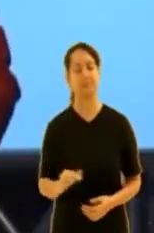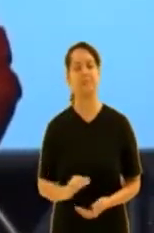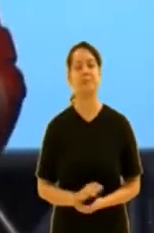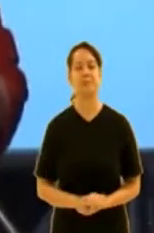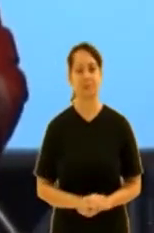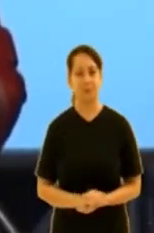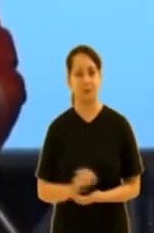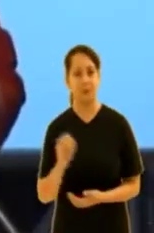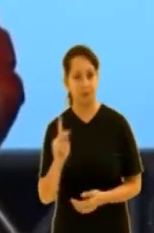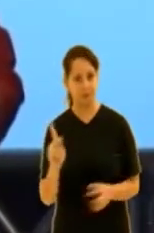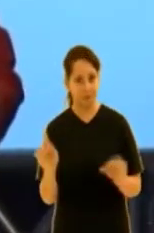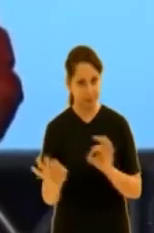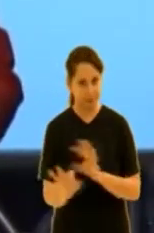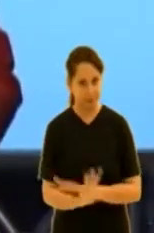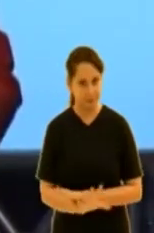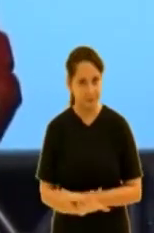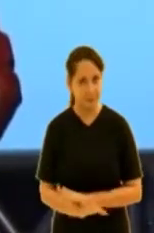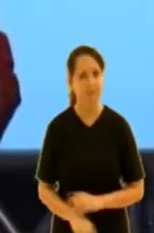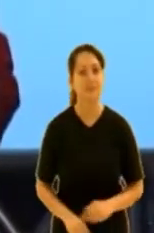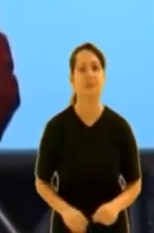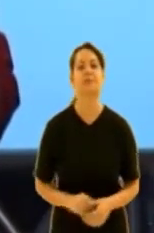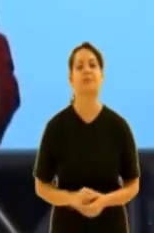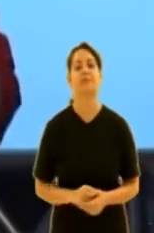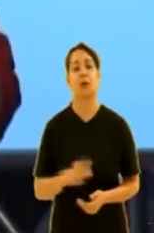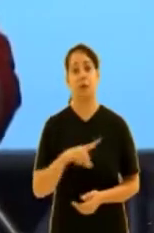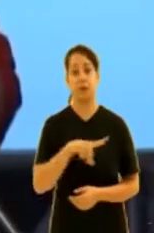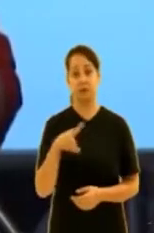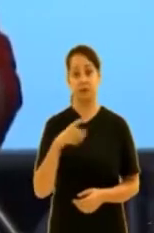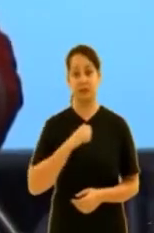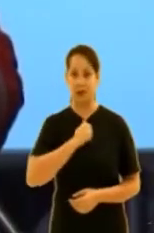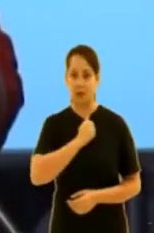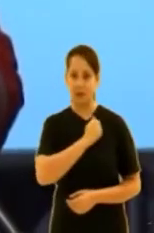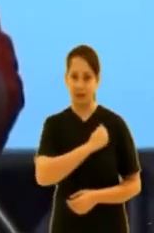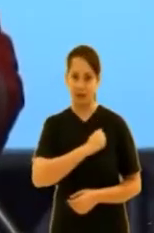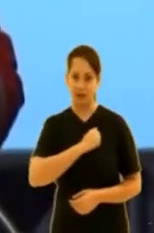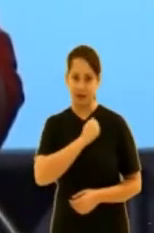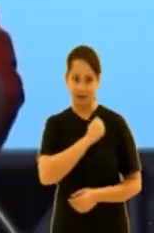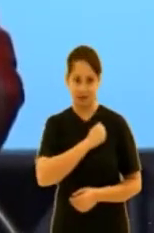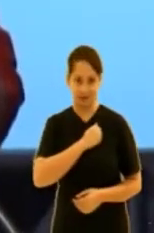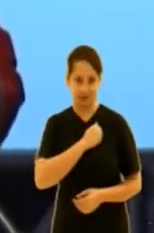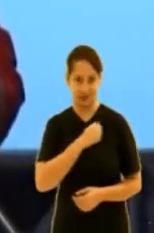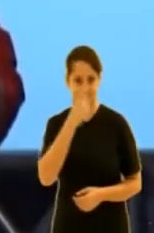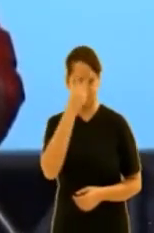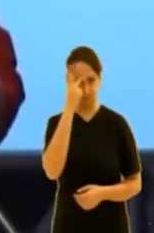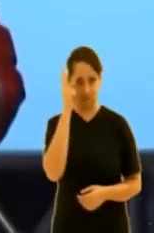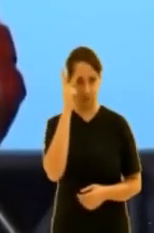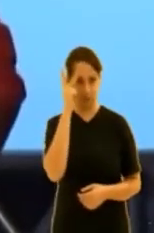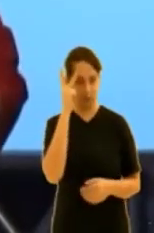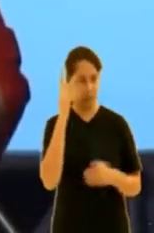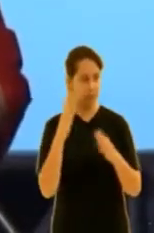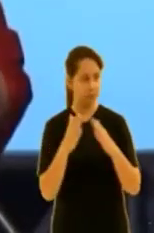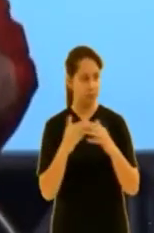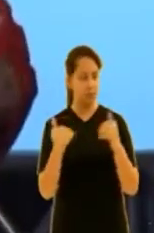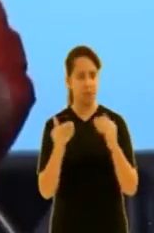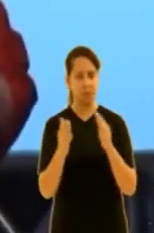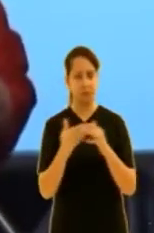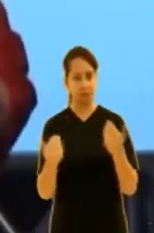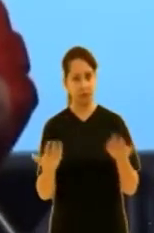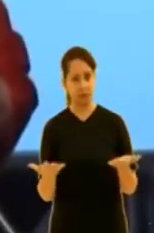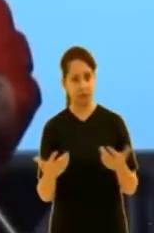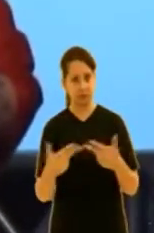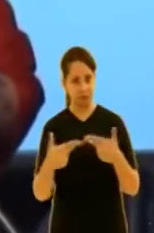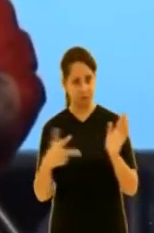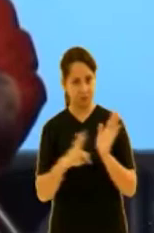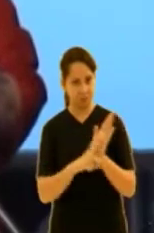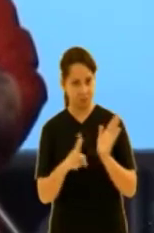Isso. Pronto? Tudo ok? Vocês estão com saudade de alguém pedir demanda para vocês? Estão com saudade de algum papel